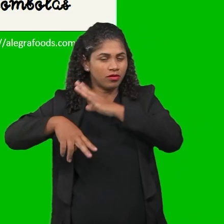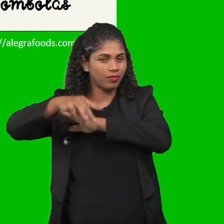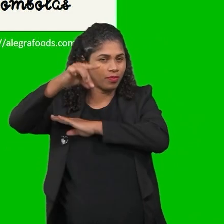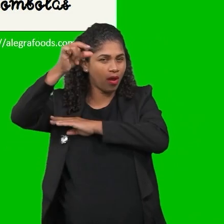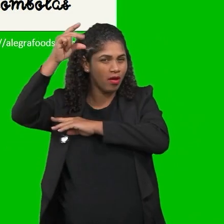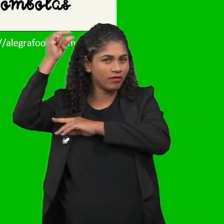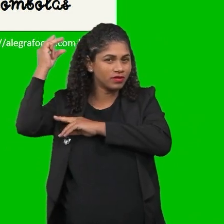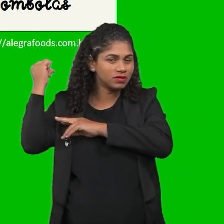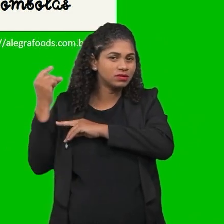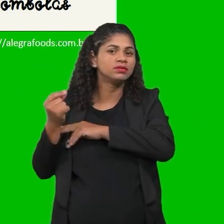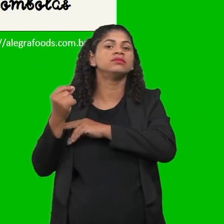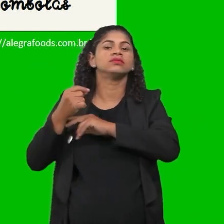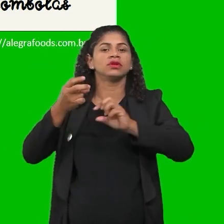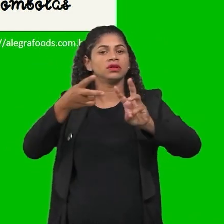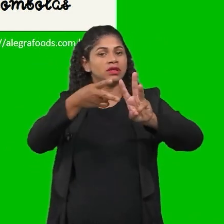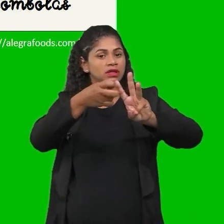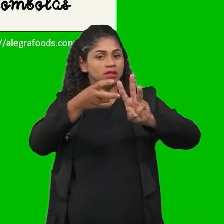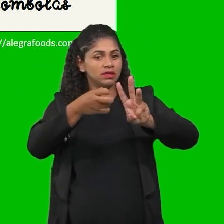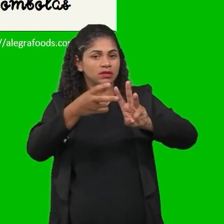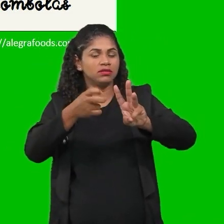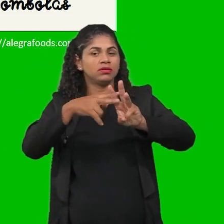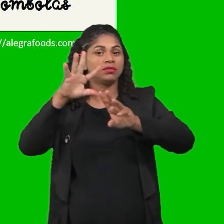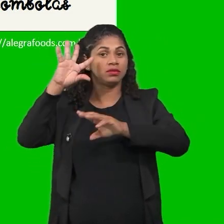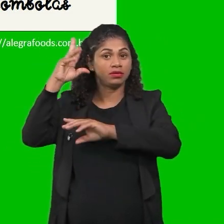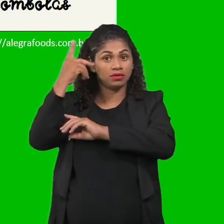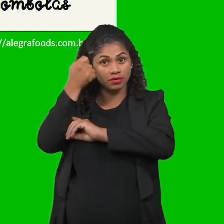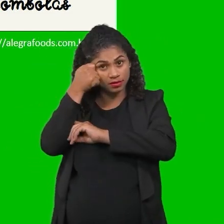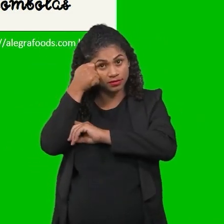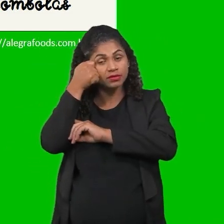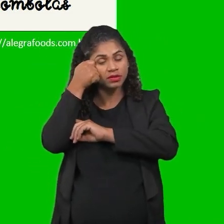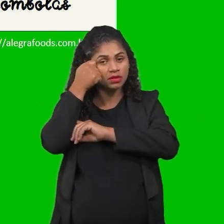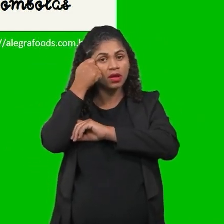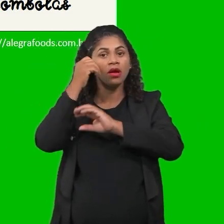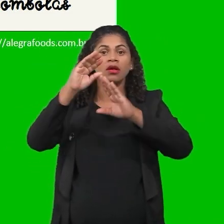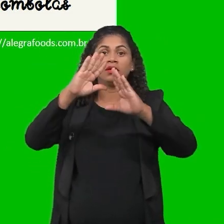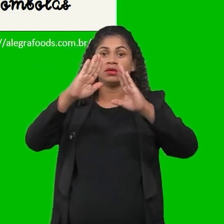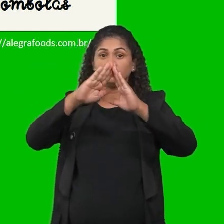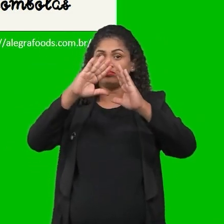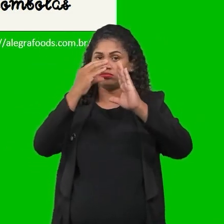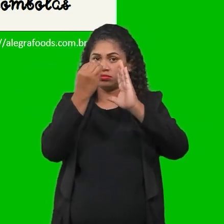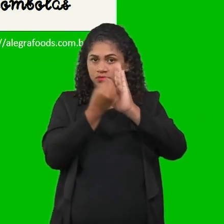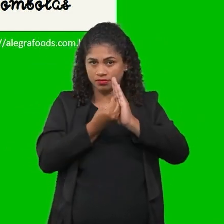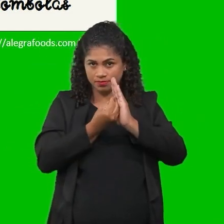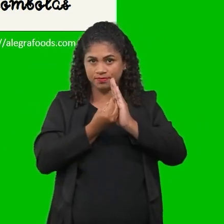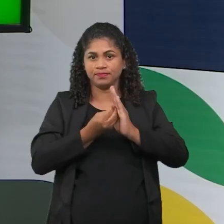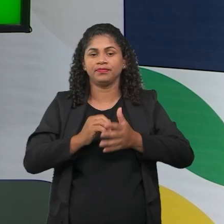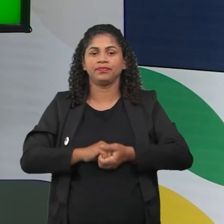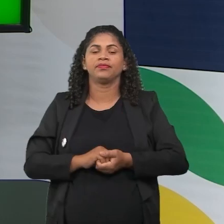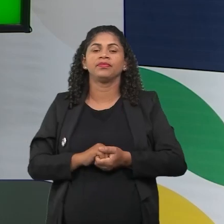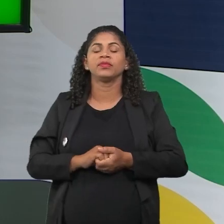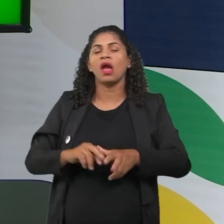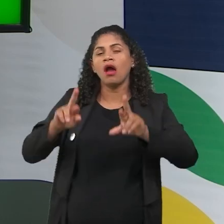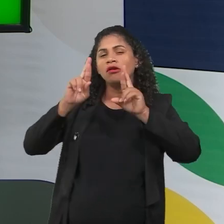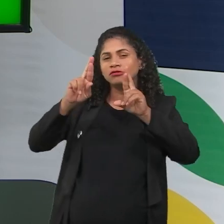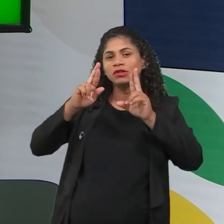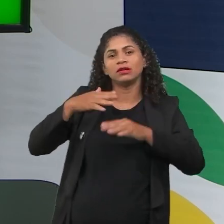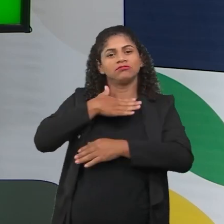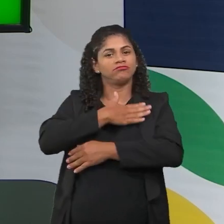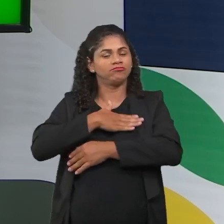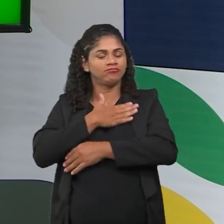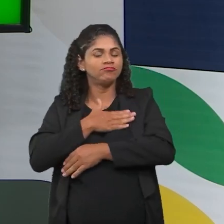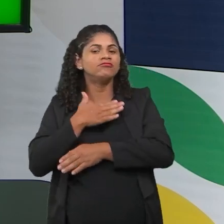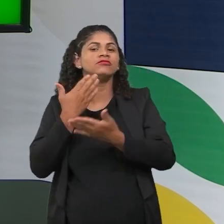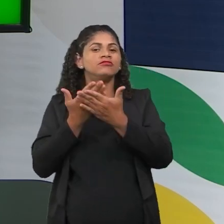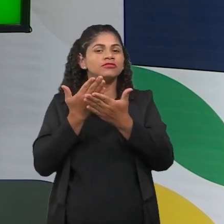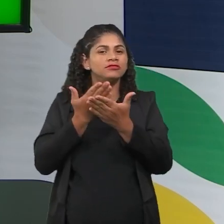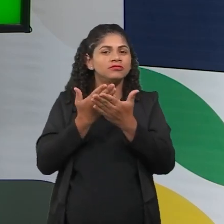dos indígenas, dos africanos e dos quilombolas. Espero que vocês tenham gostado aí da nossa